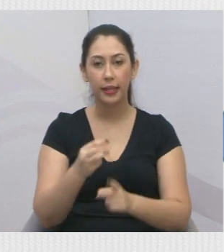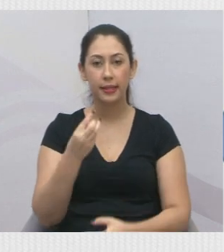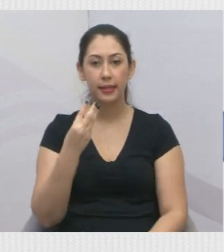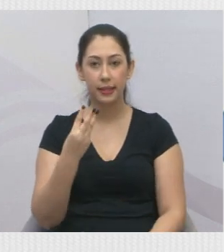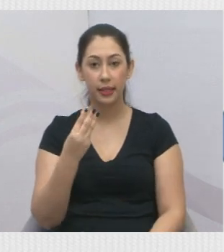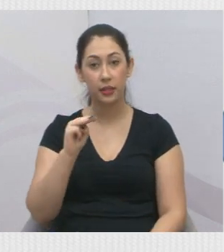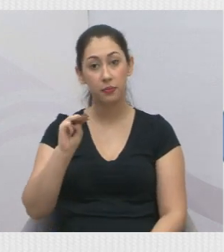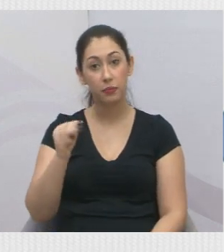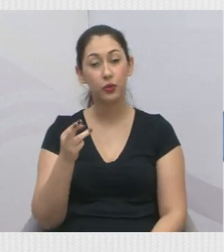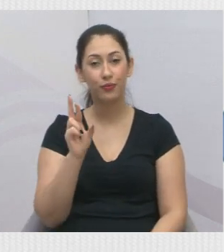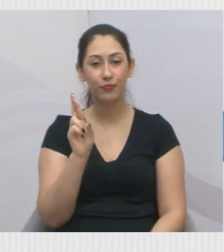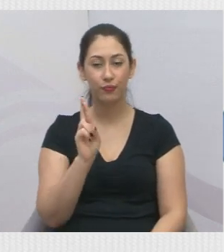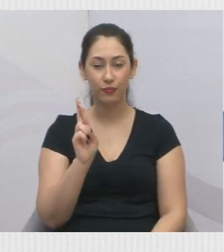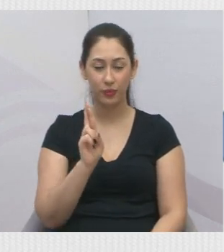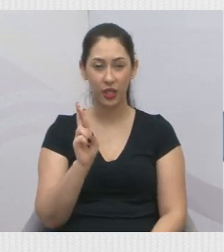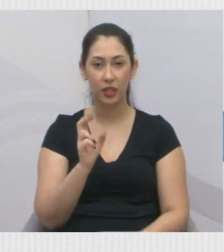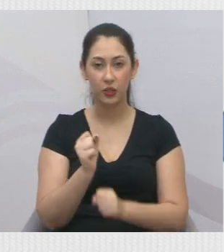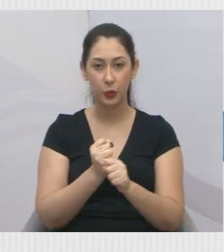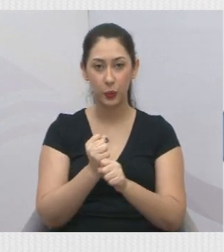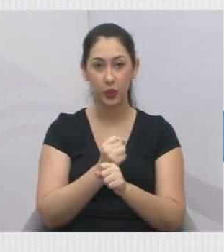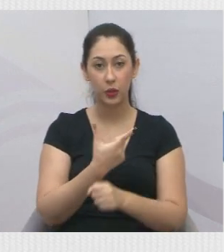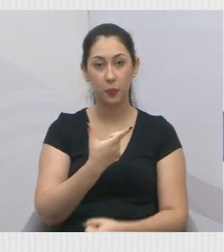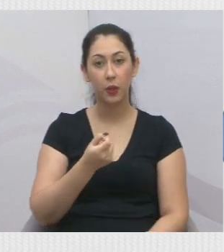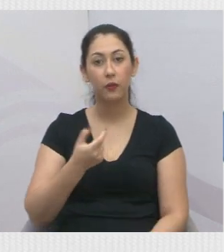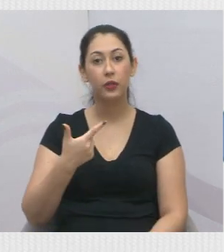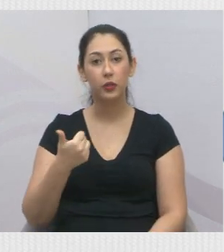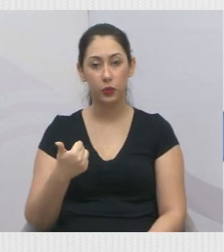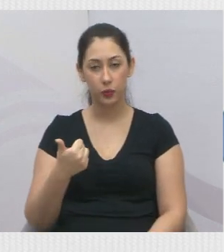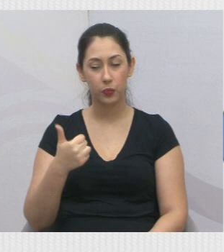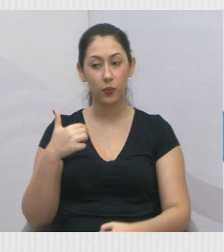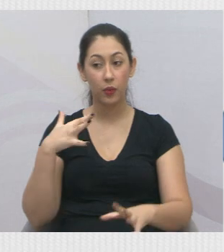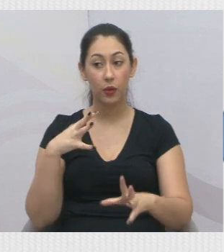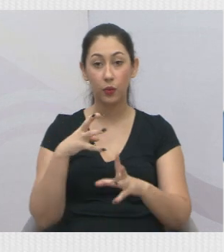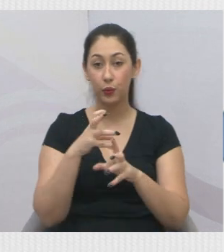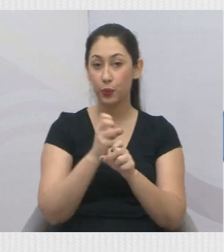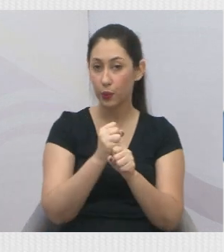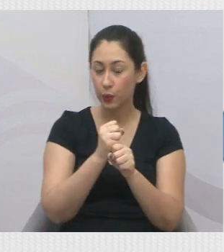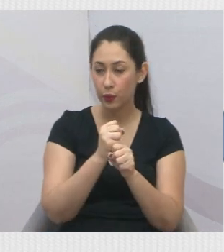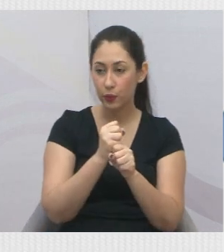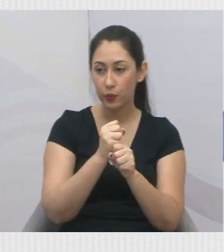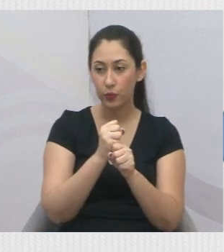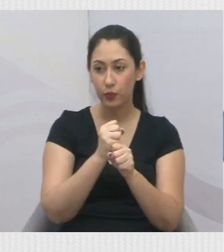R$ 3.011.000, ocorrido no ano 2021, que gera um montante de